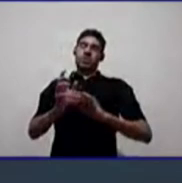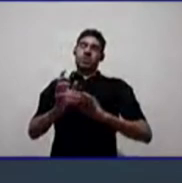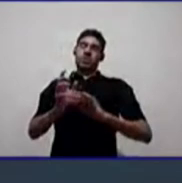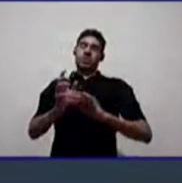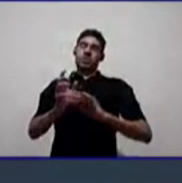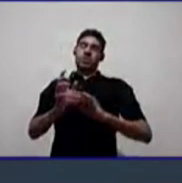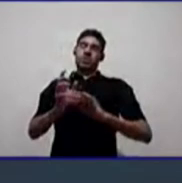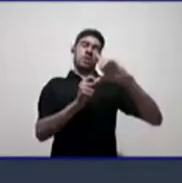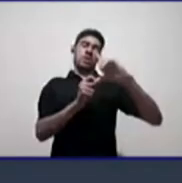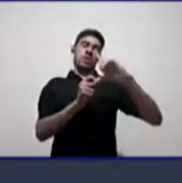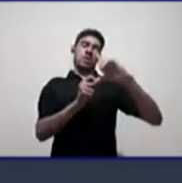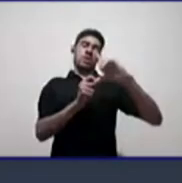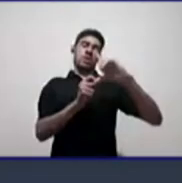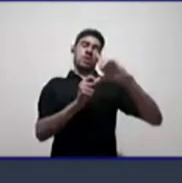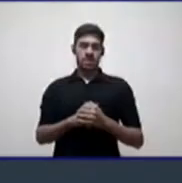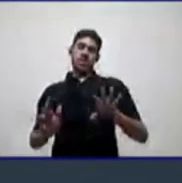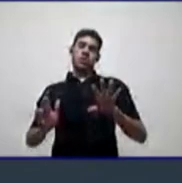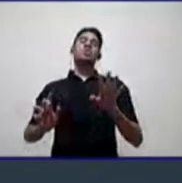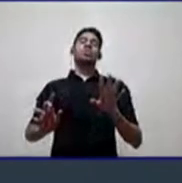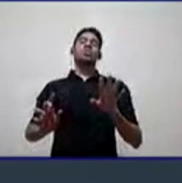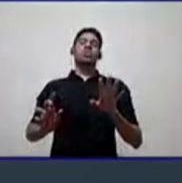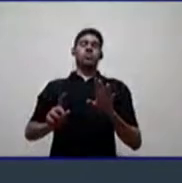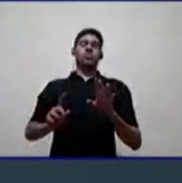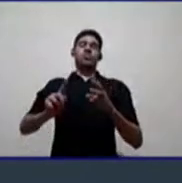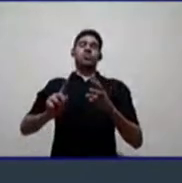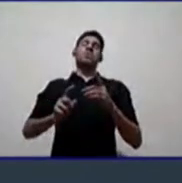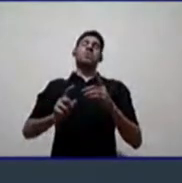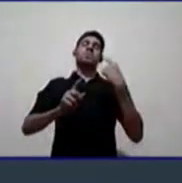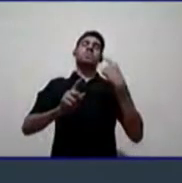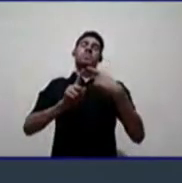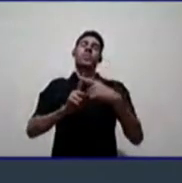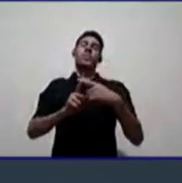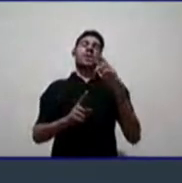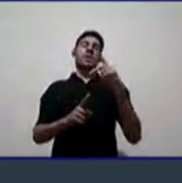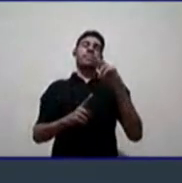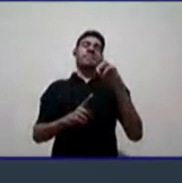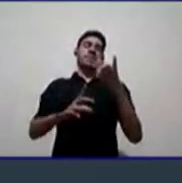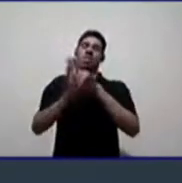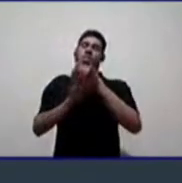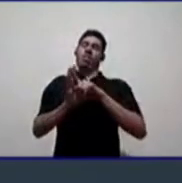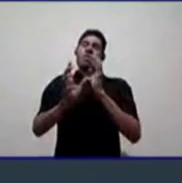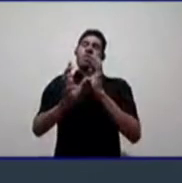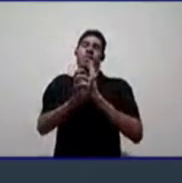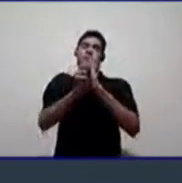se estaria prejudicado por prescrição o exame das contas.